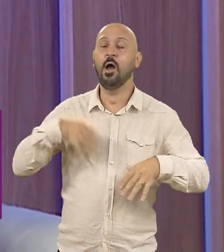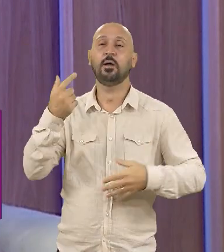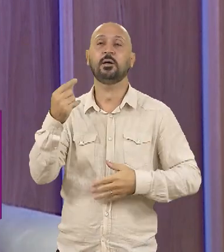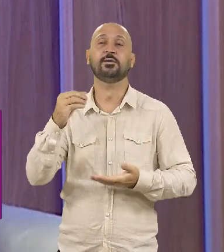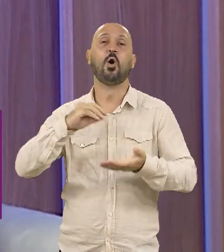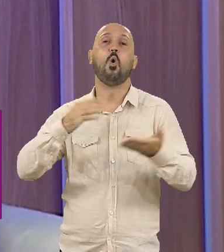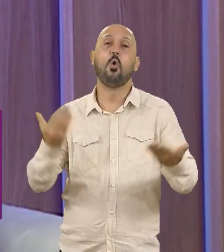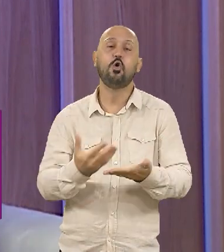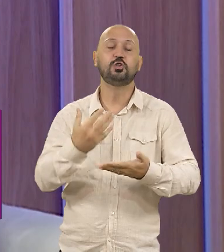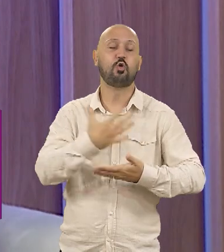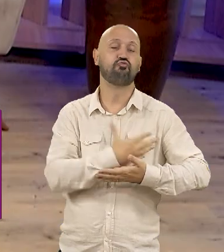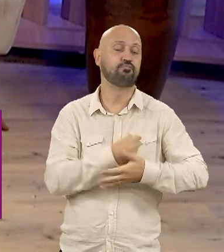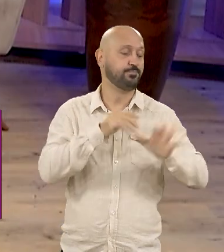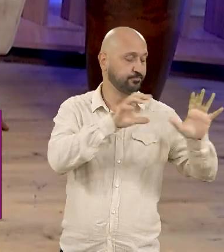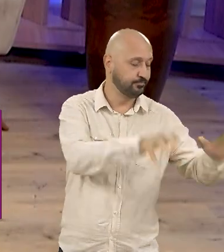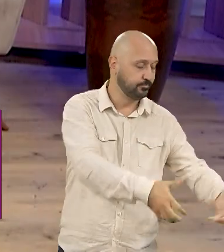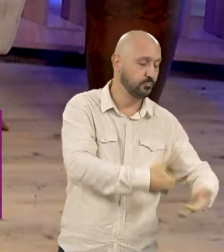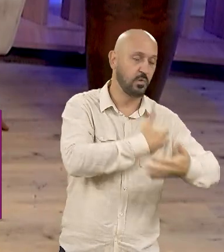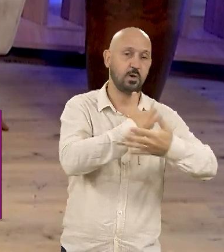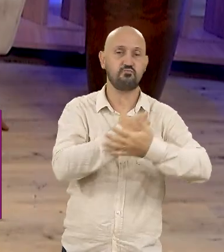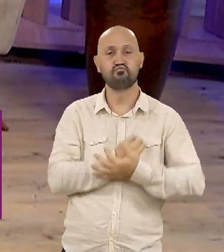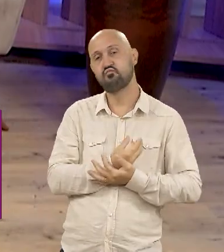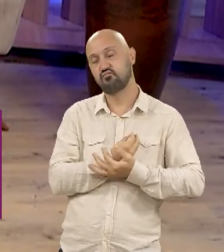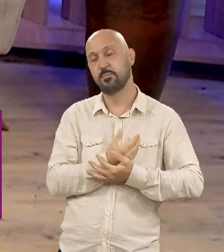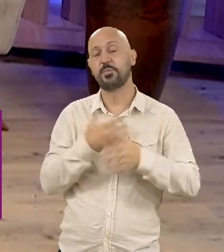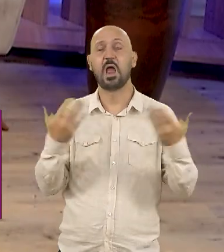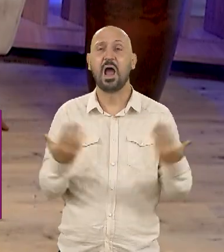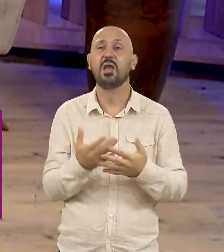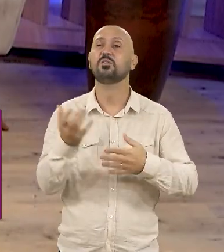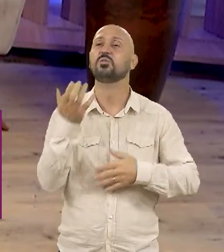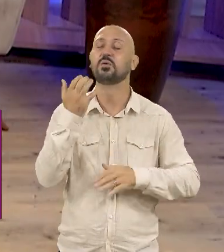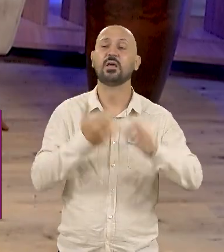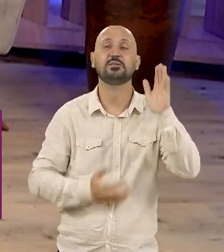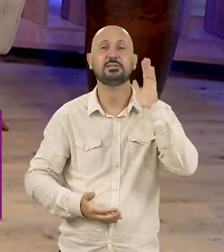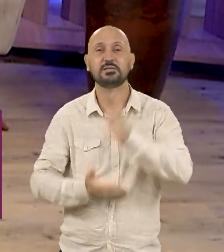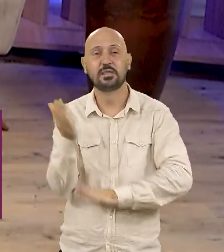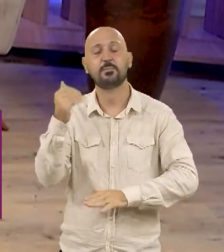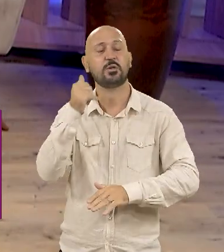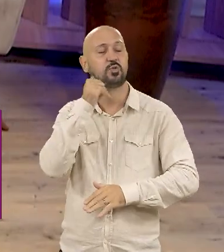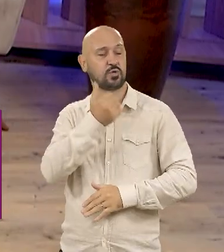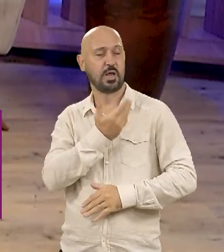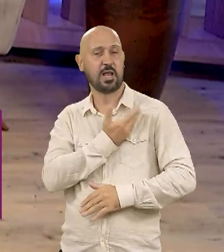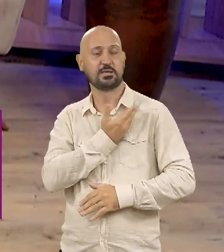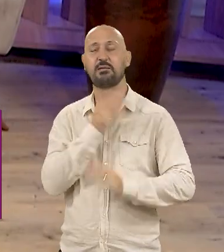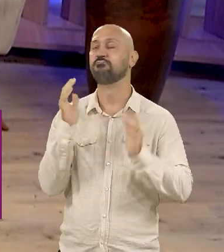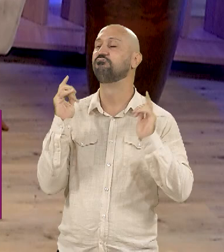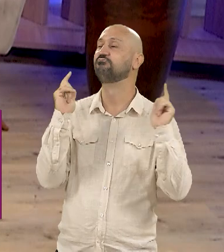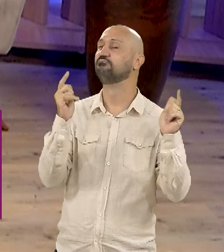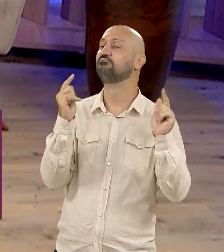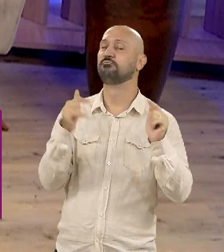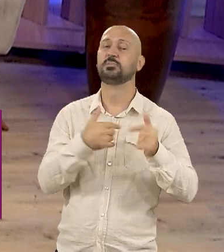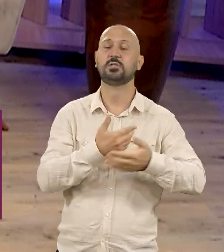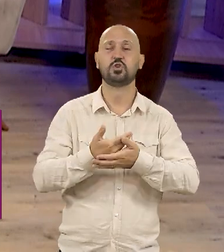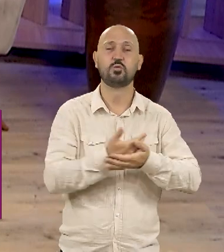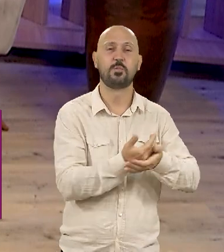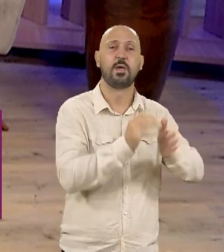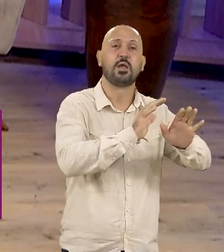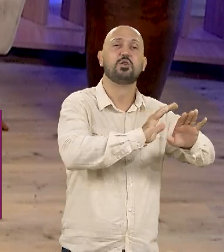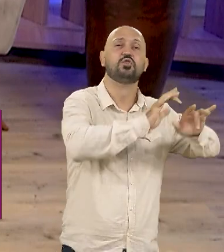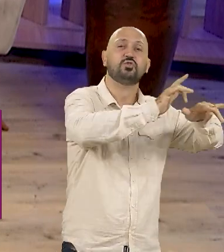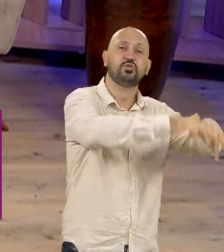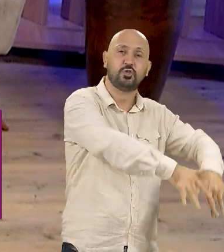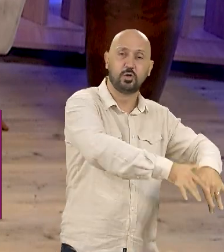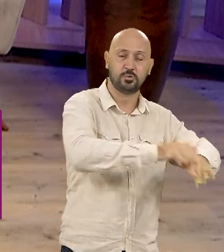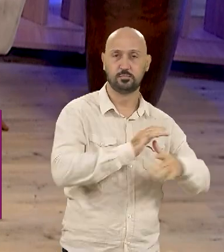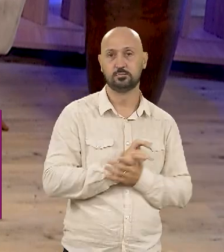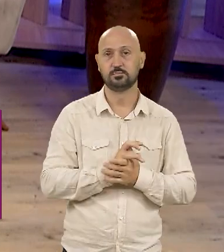amamentei o bebê hoje, eu vou lá cuidar dele. Nossa, hoje eu quero sair com as minhas amigas, deixa o bebê aqui no sofá. Então,